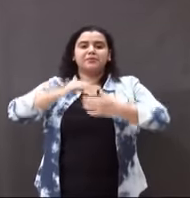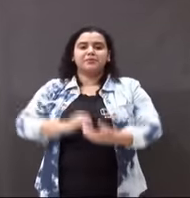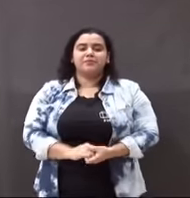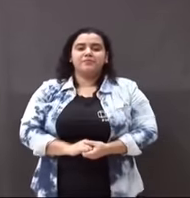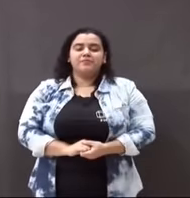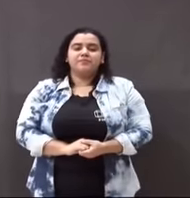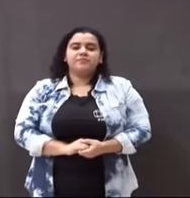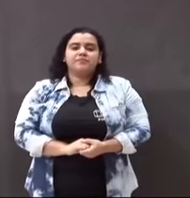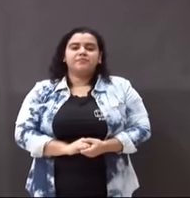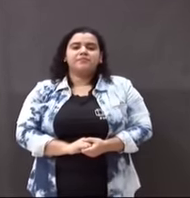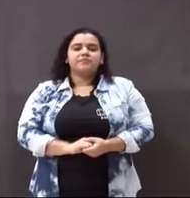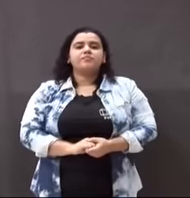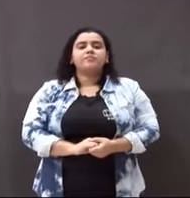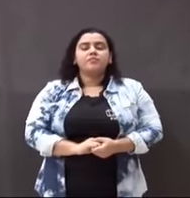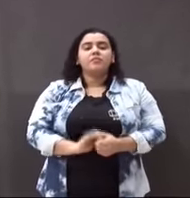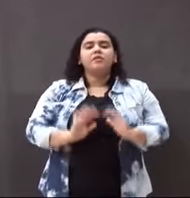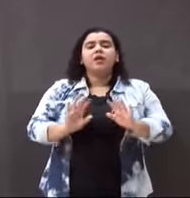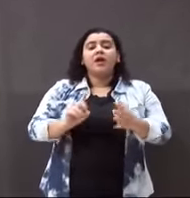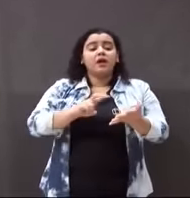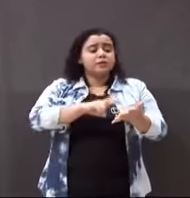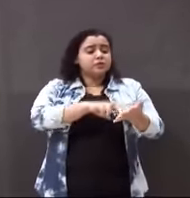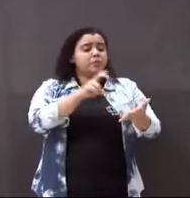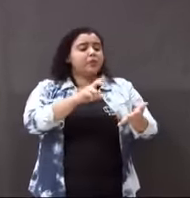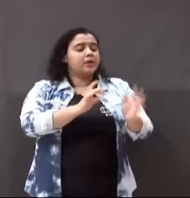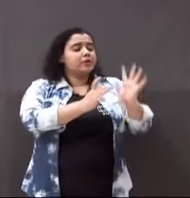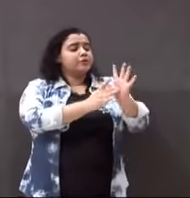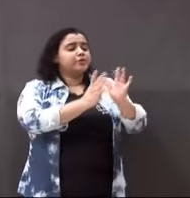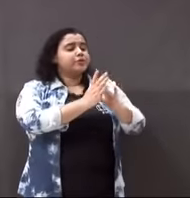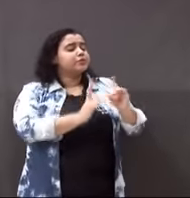Aí de manhã, Jesus chega,